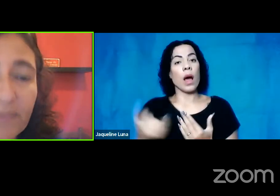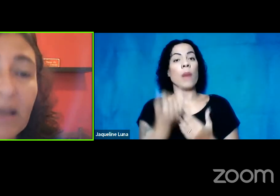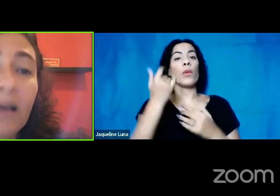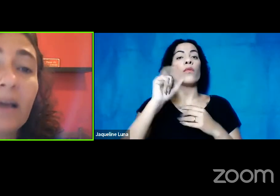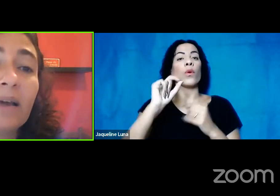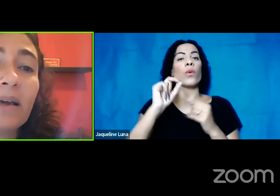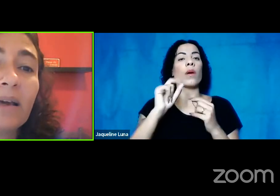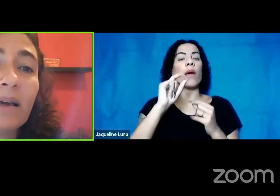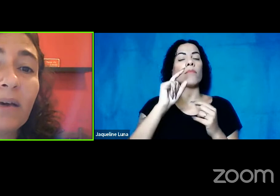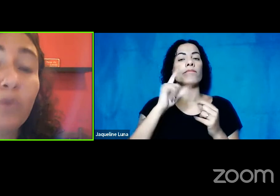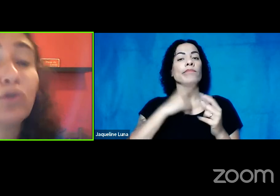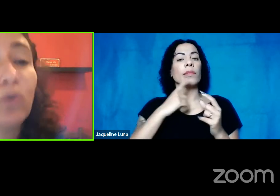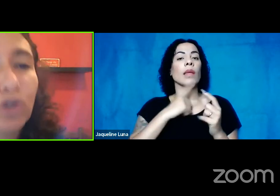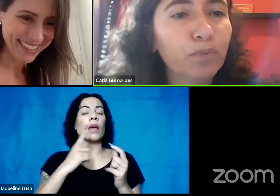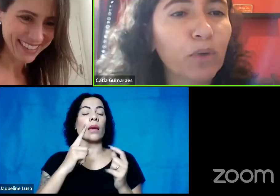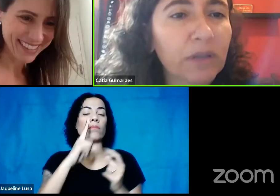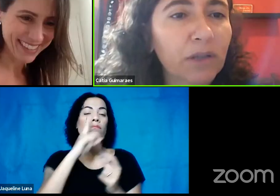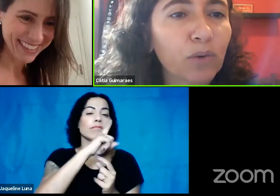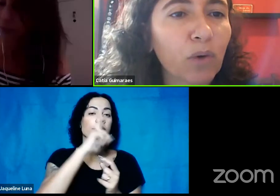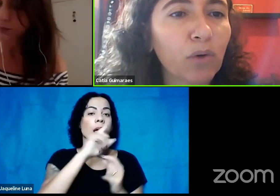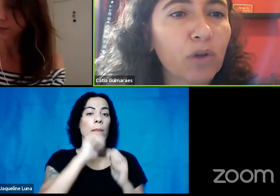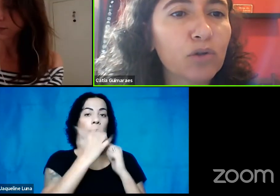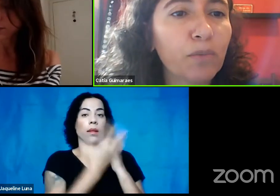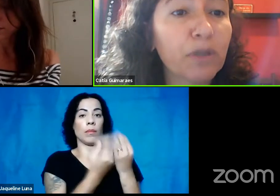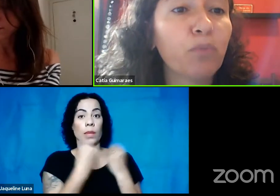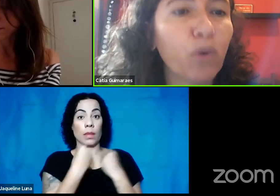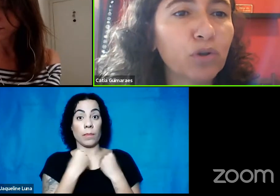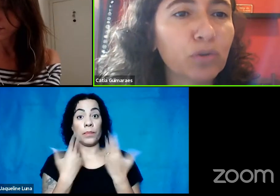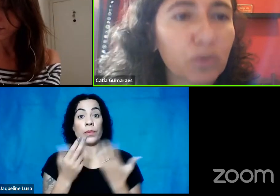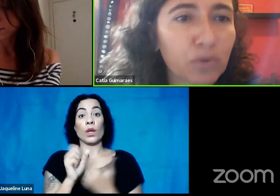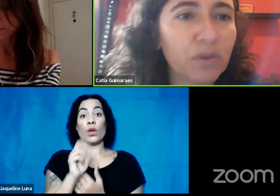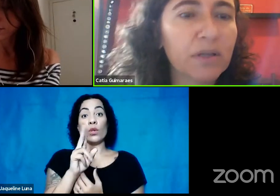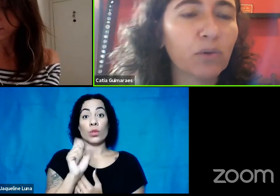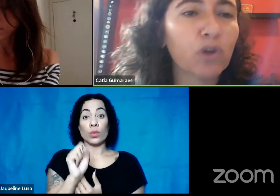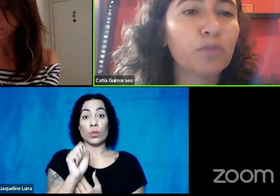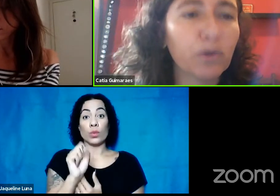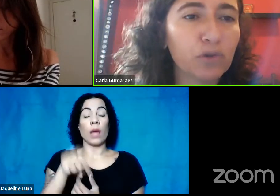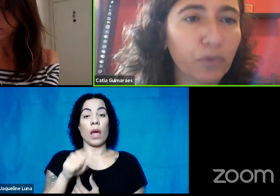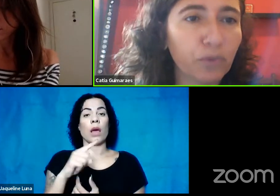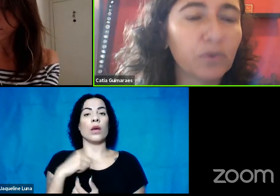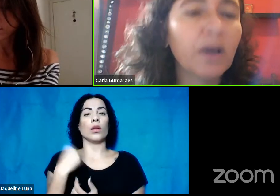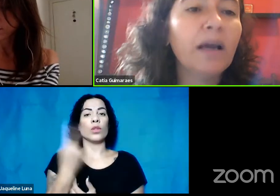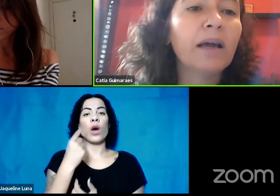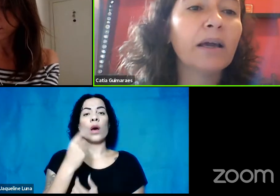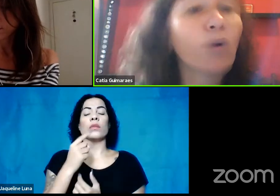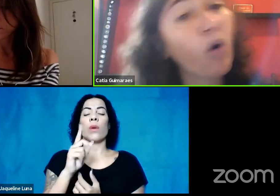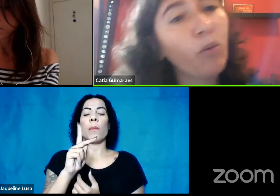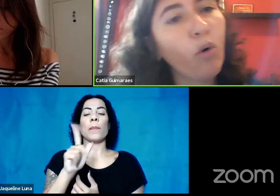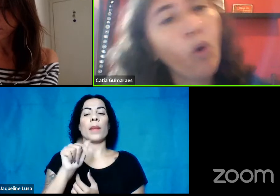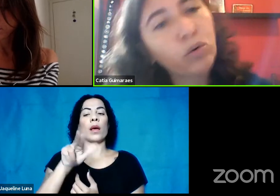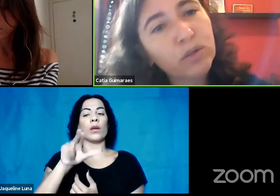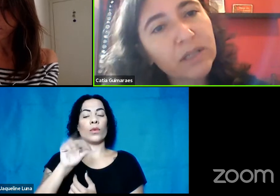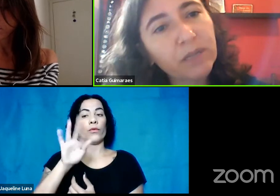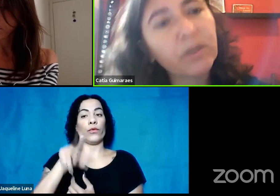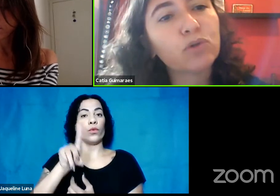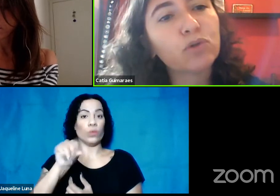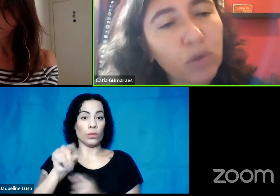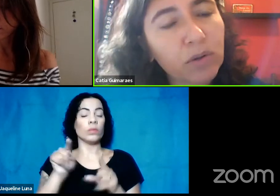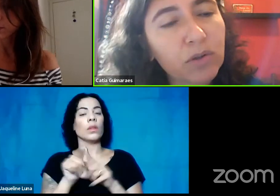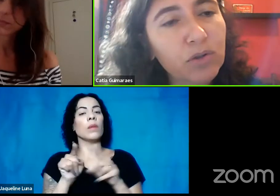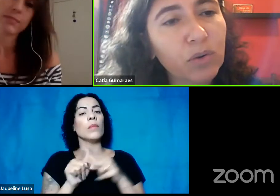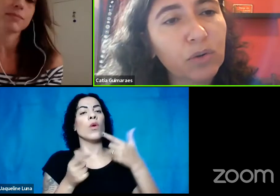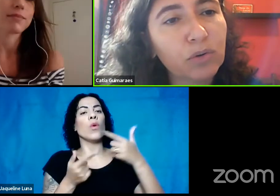trouxe. O SUS, portanto, é o nosso pressuposto, o SUS é o nosso pano de fundo, como outros